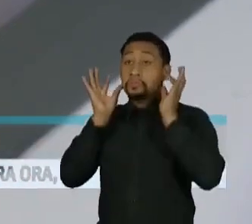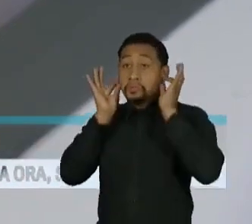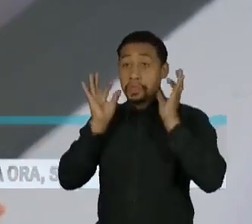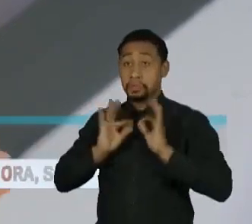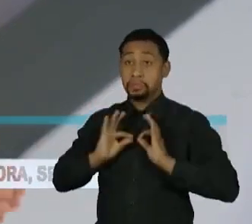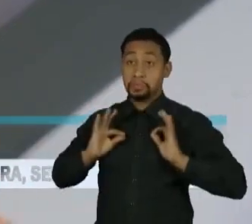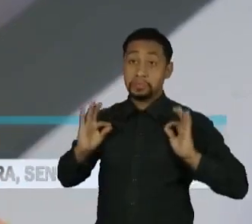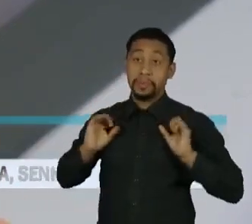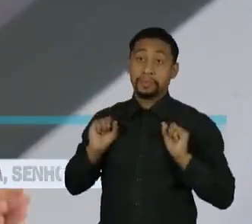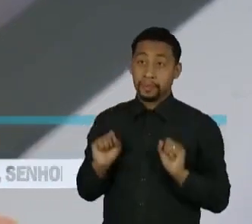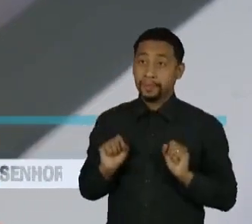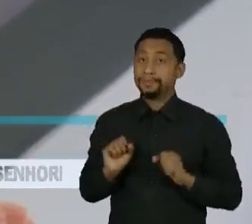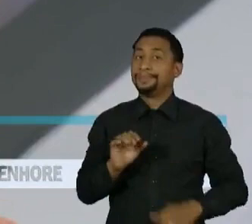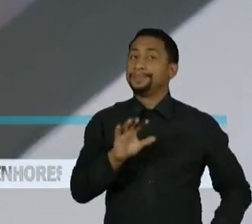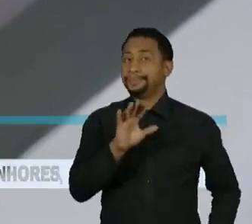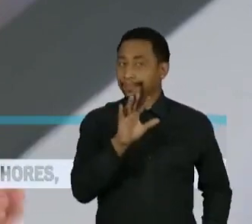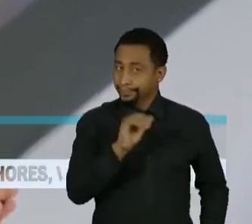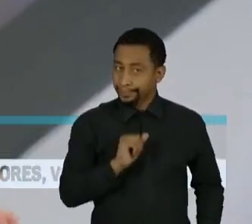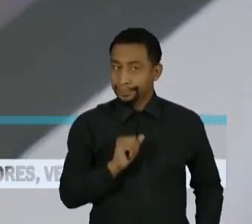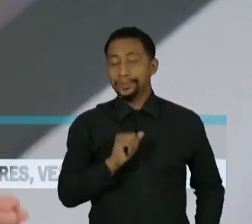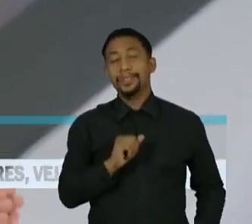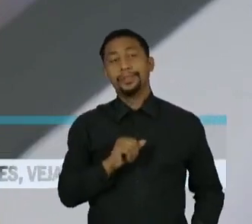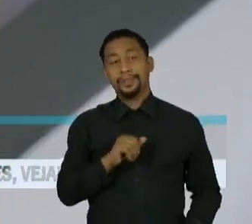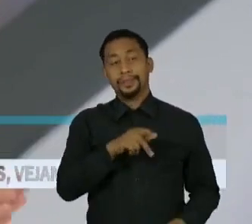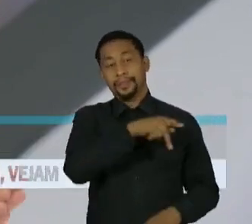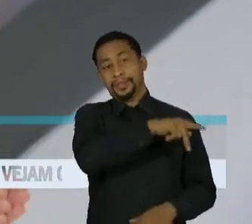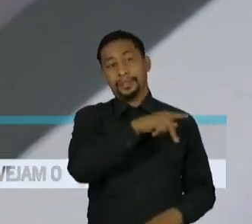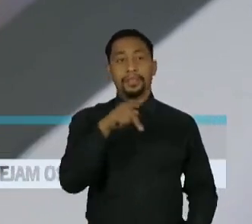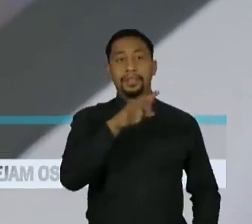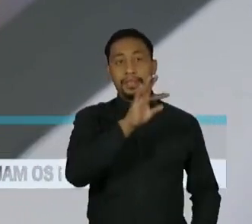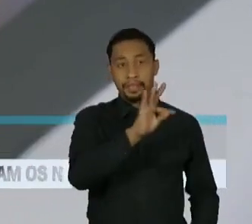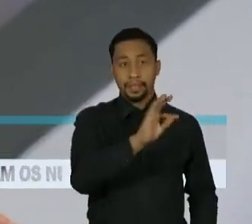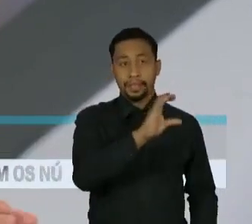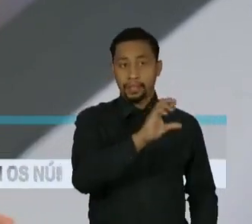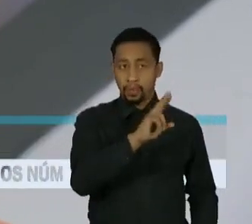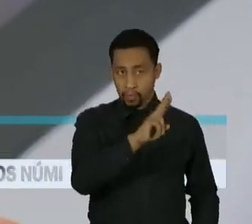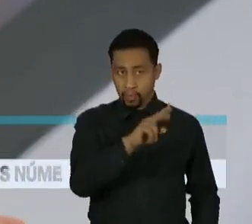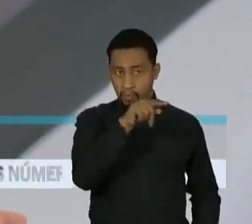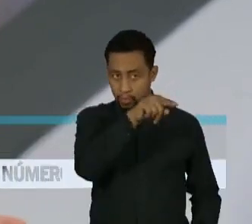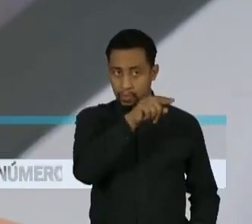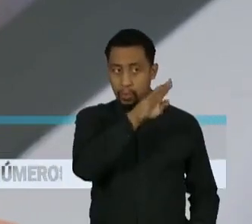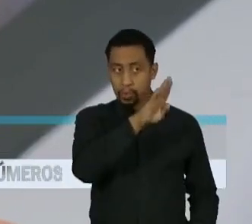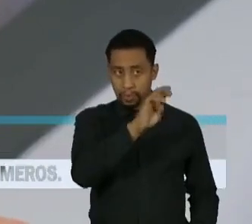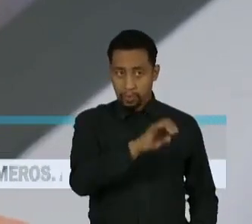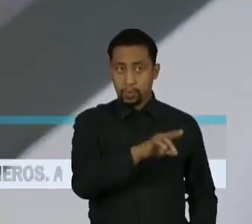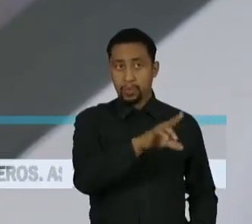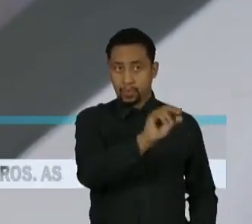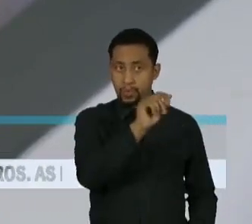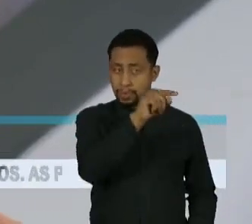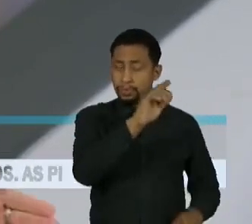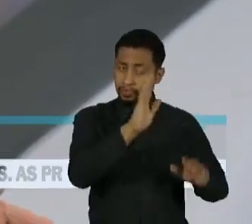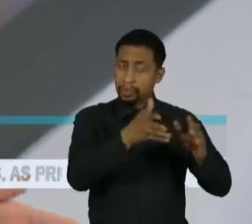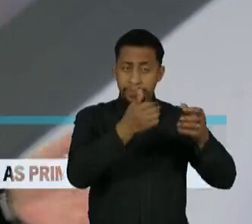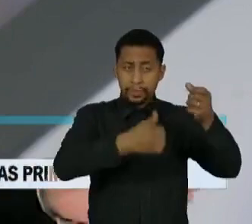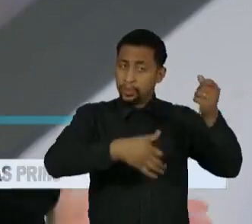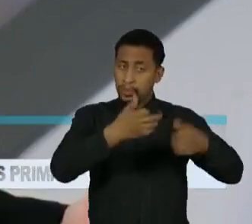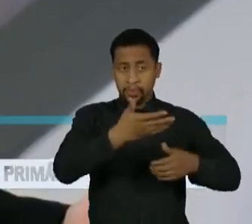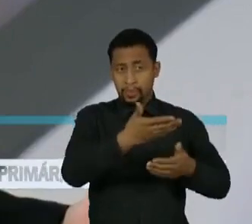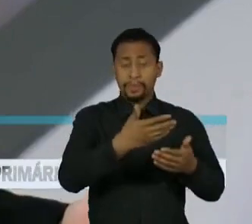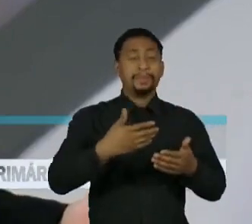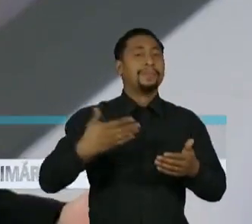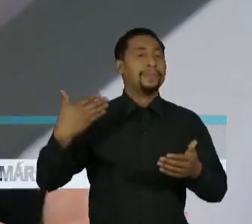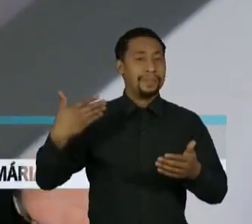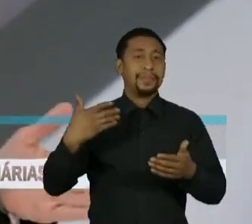só que o presidente do Tribunal de Contas da União o Bruno Dantas já disse agora no começo do ano que